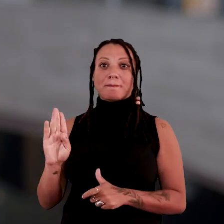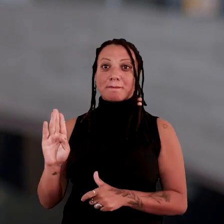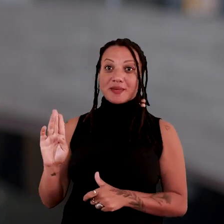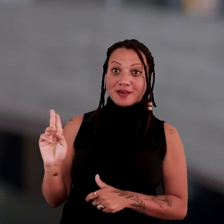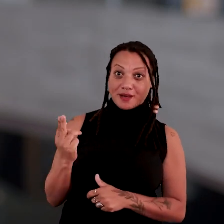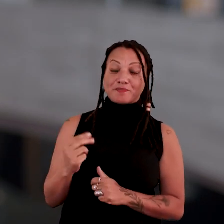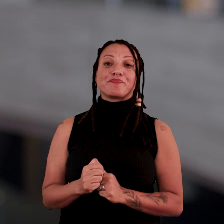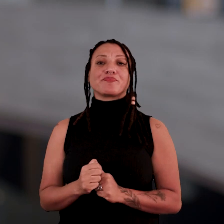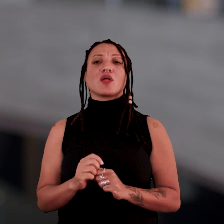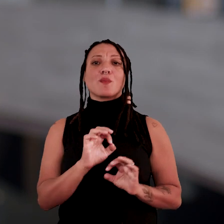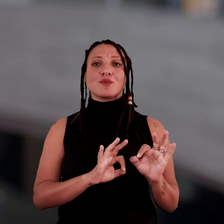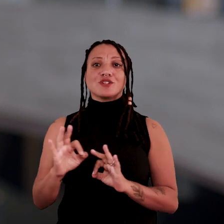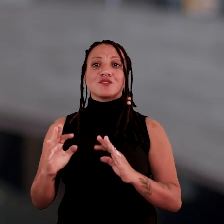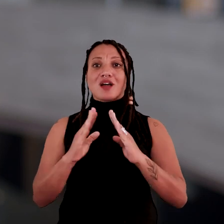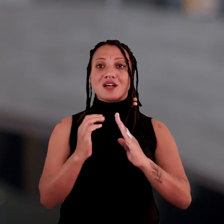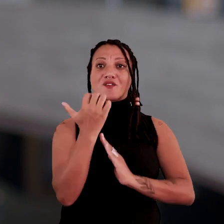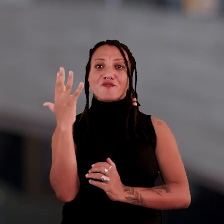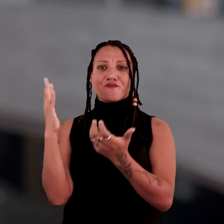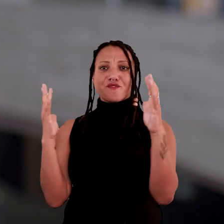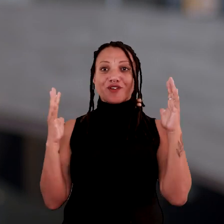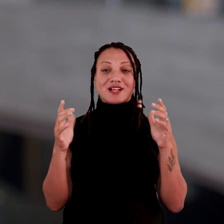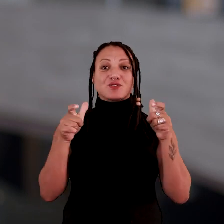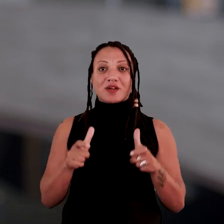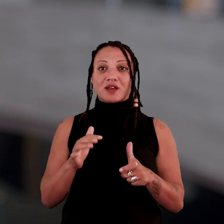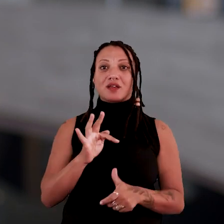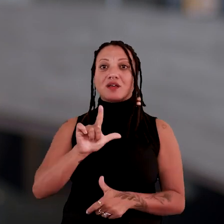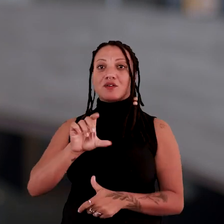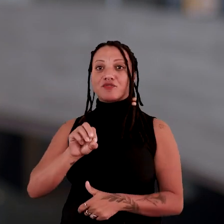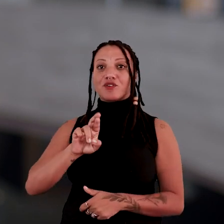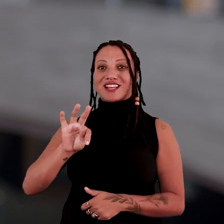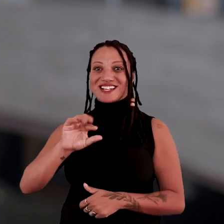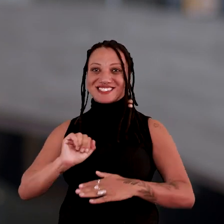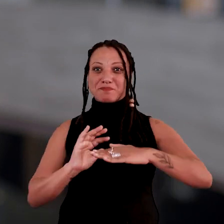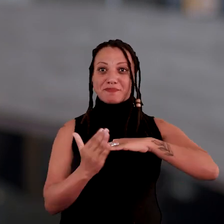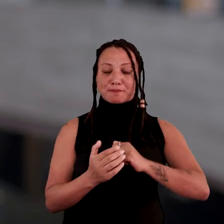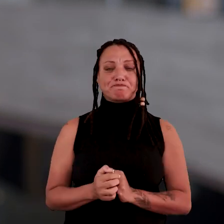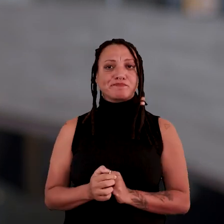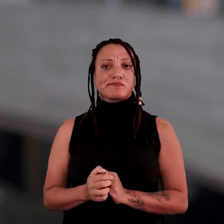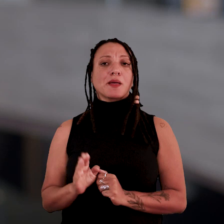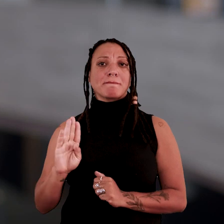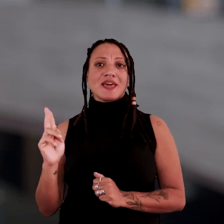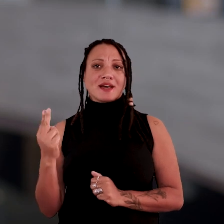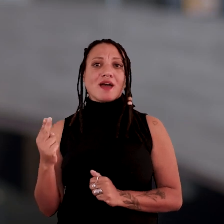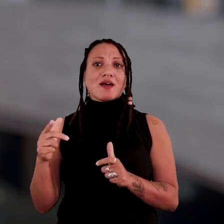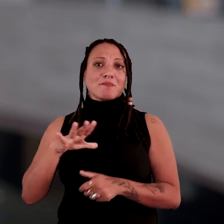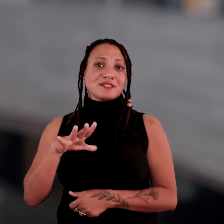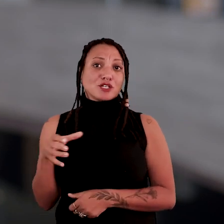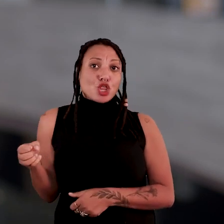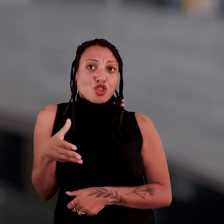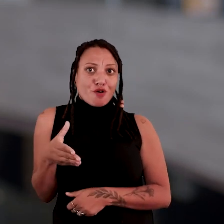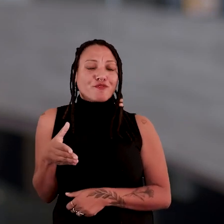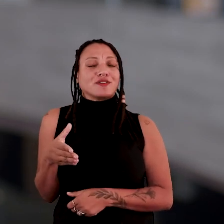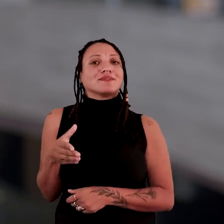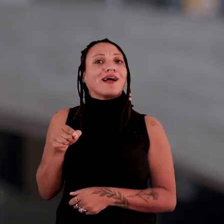muito nova, nós temos uma questão muito interessante em relação ao patrimônio, onde existe na percepção das pessoas